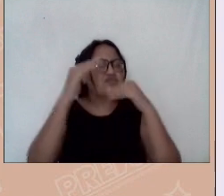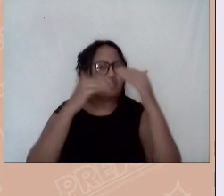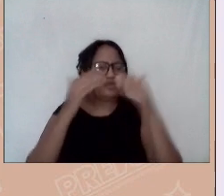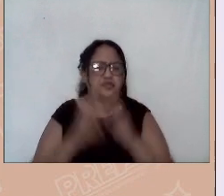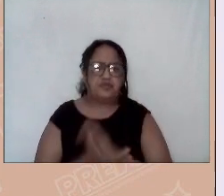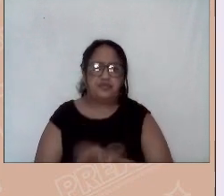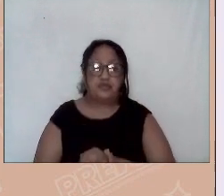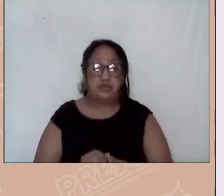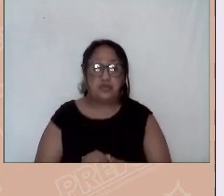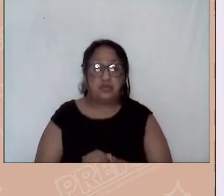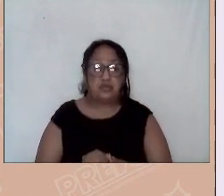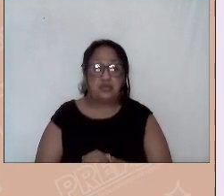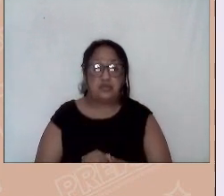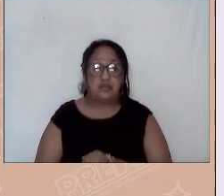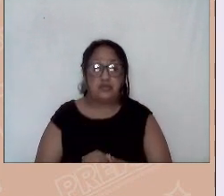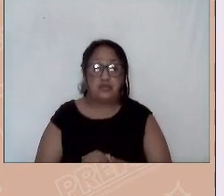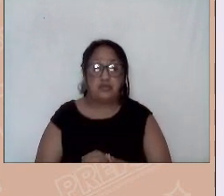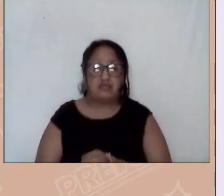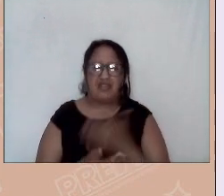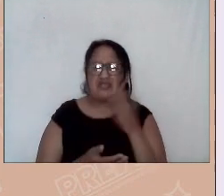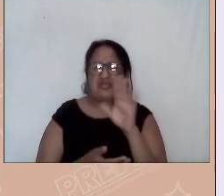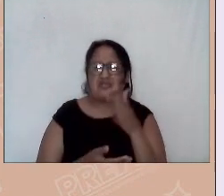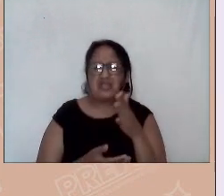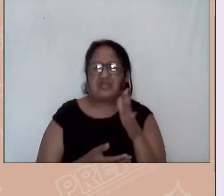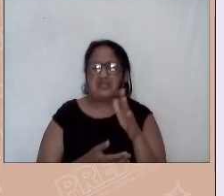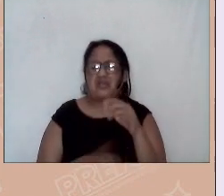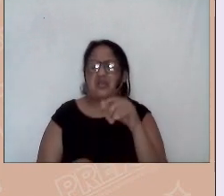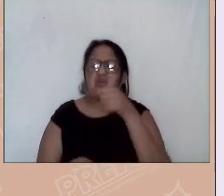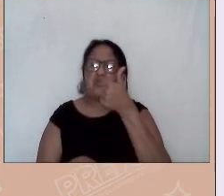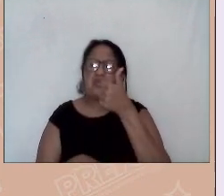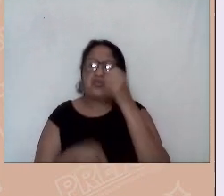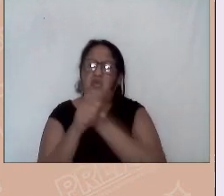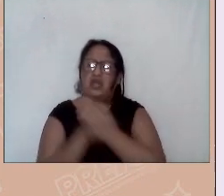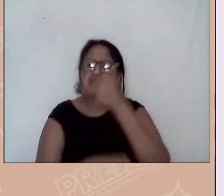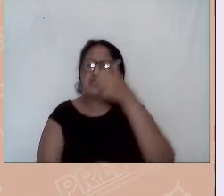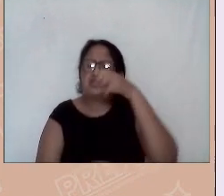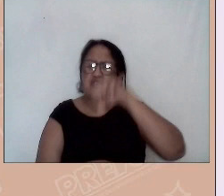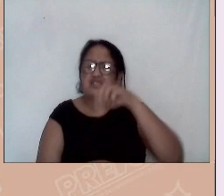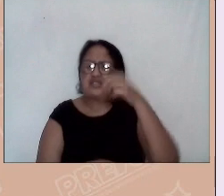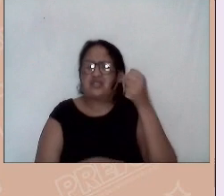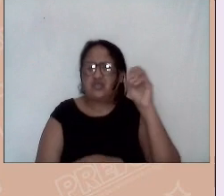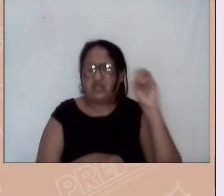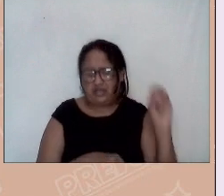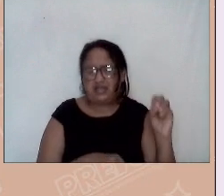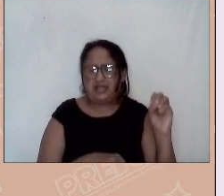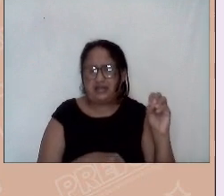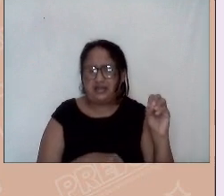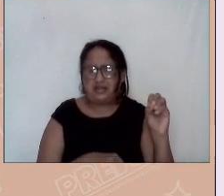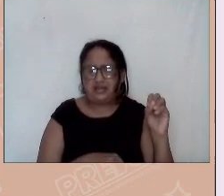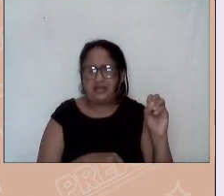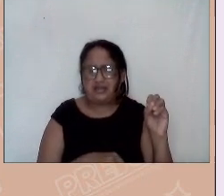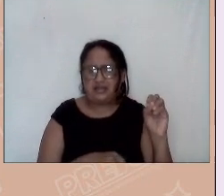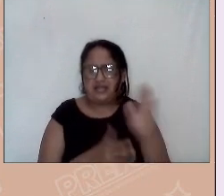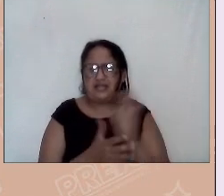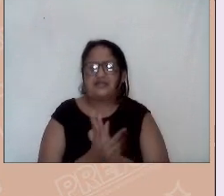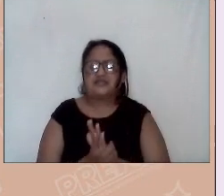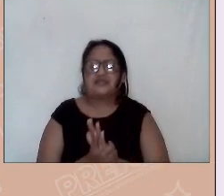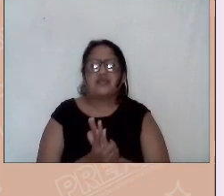98 por volta de 1980 when the news media took notice of hackers ou hackers